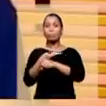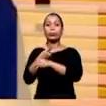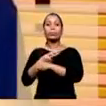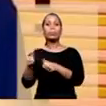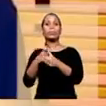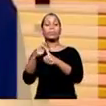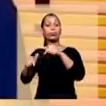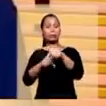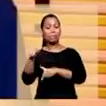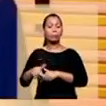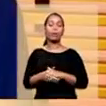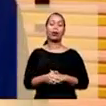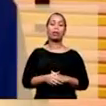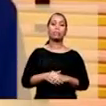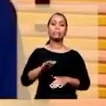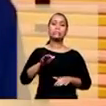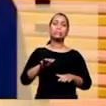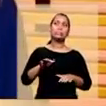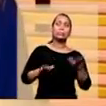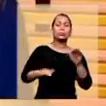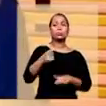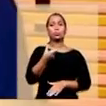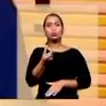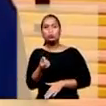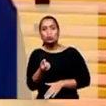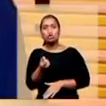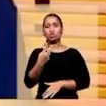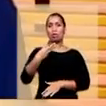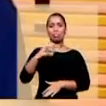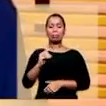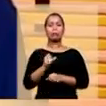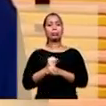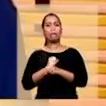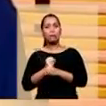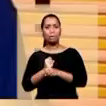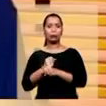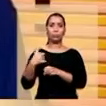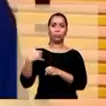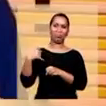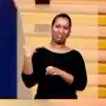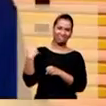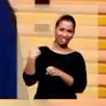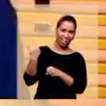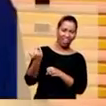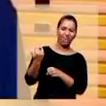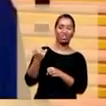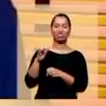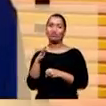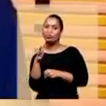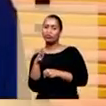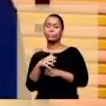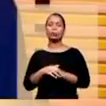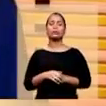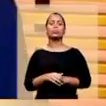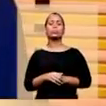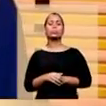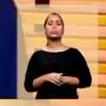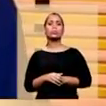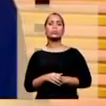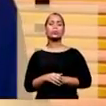emprego, a média de 20 a 30 anos, né, de 25 a 35